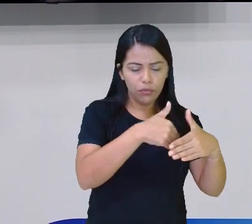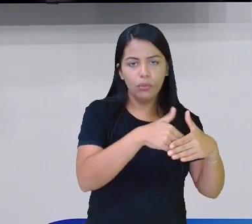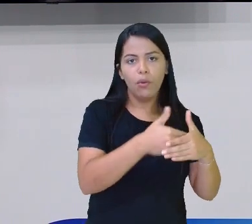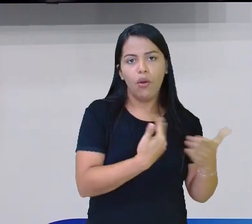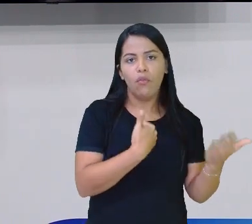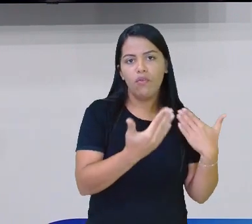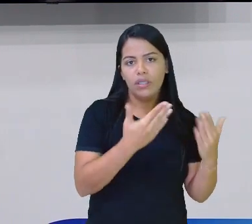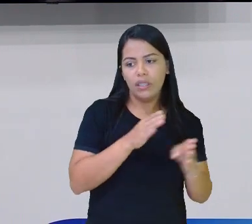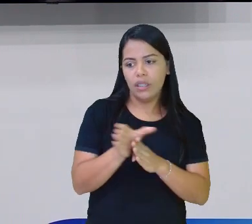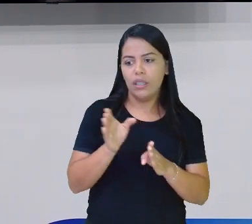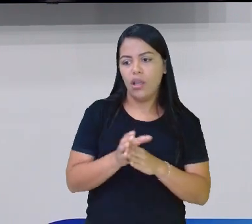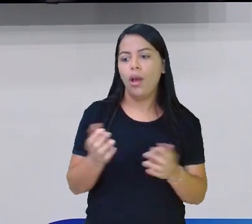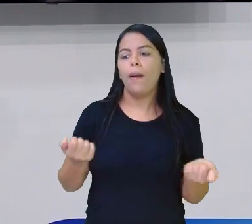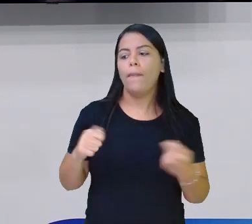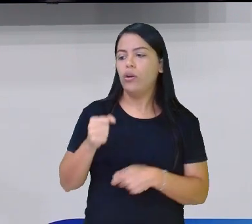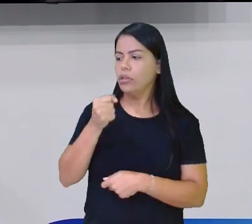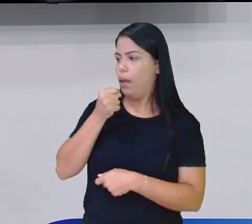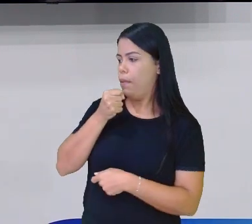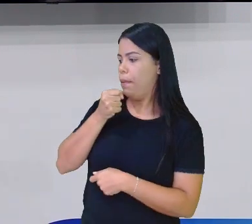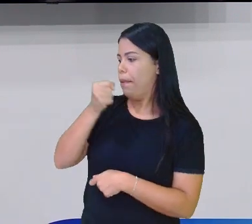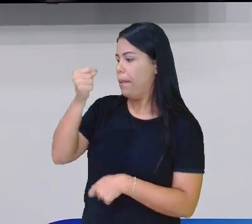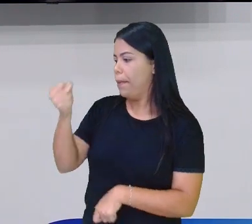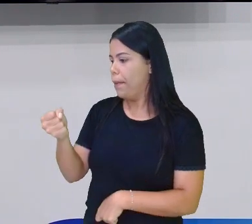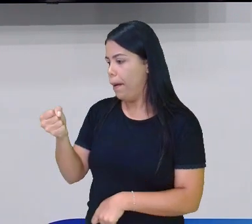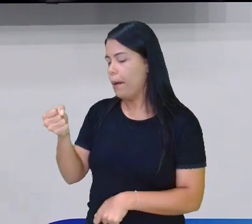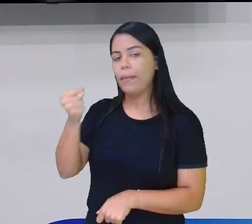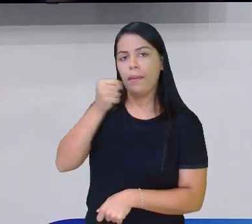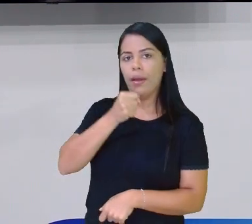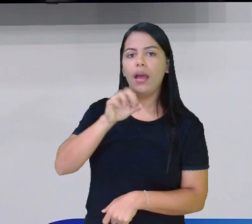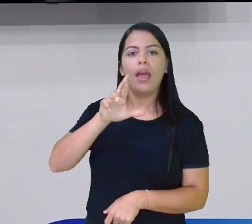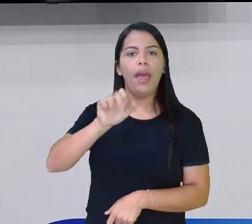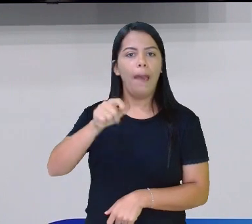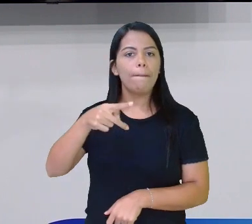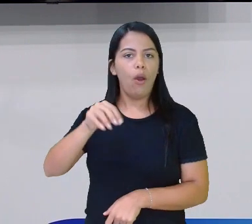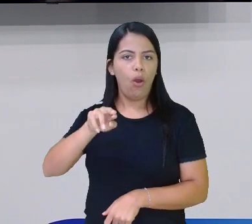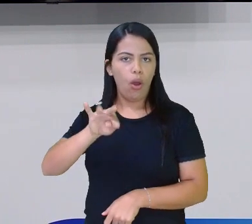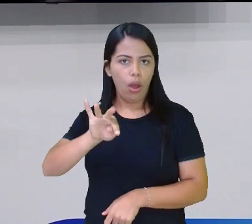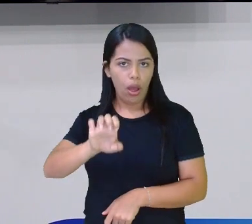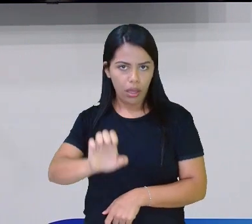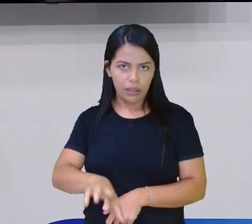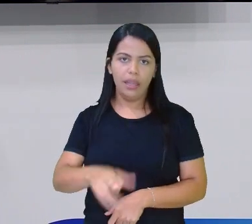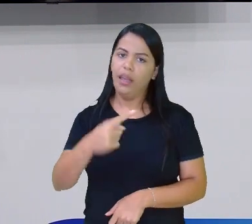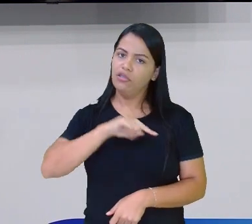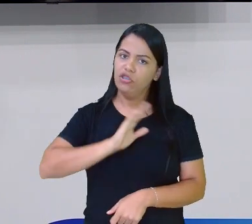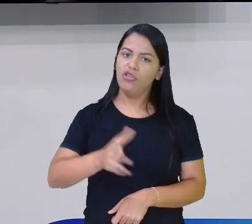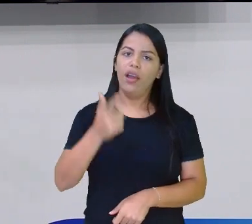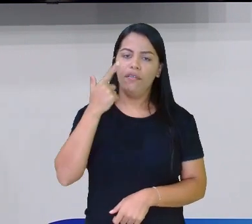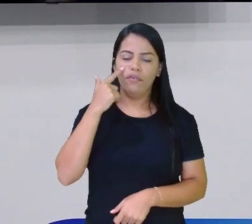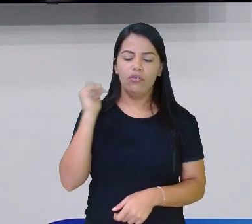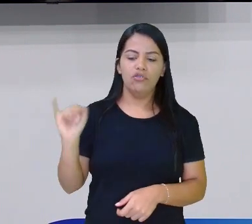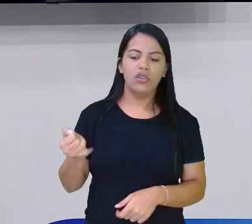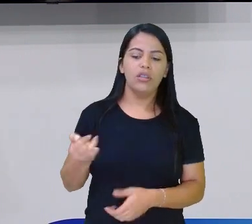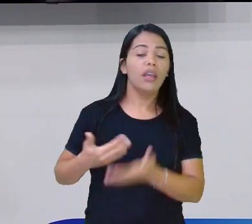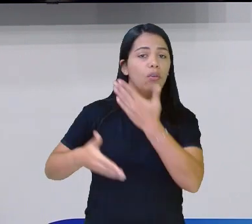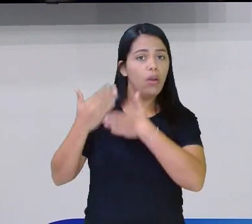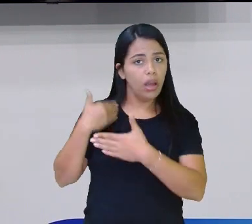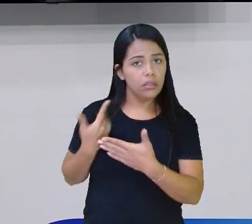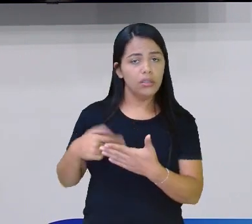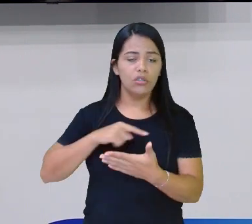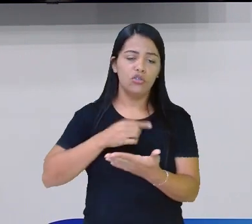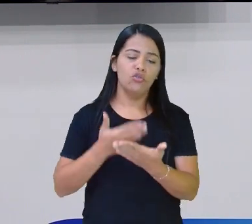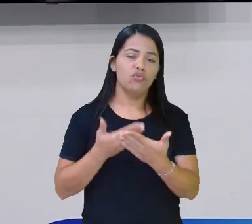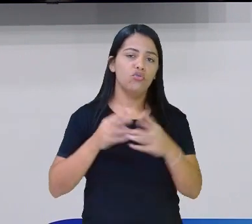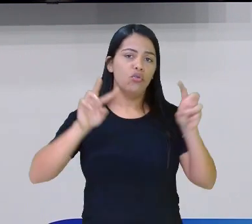pode ser um repórter ali entrevistando, já que a gente trabalhou tanto aqui o gênero notícia, a reportagem, você quer usar também esse conhecimento